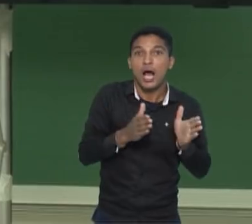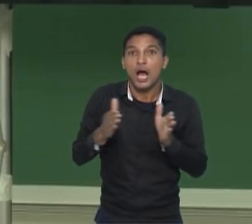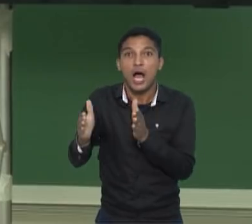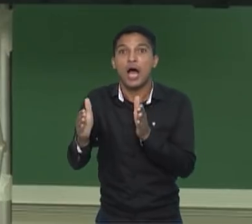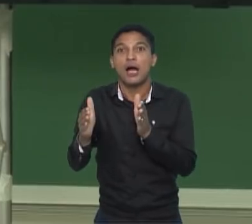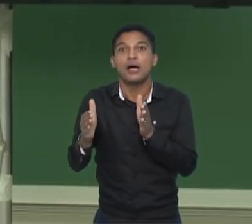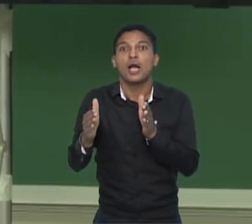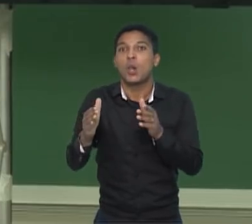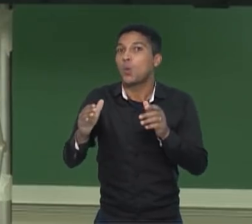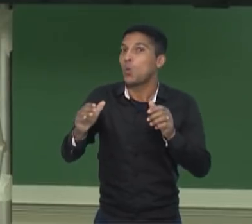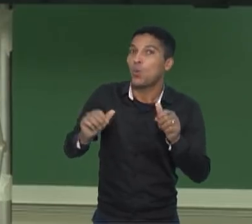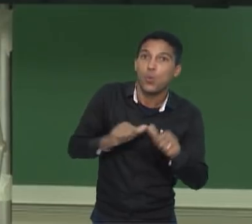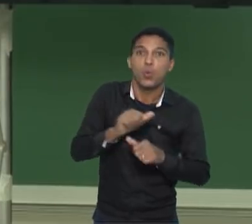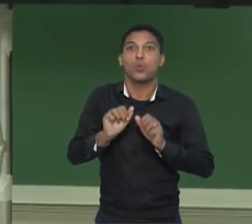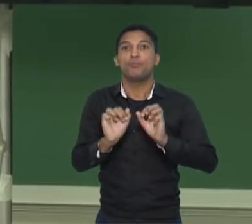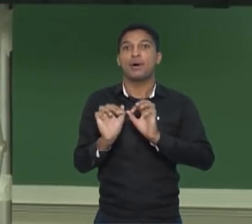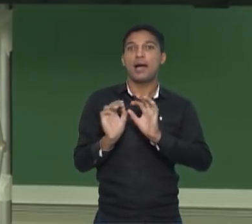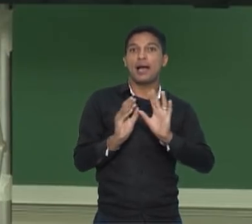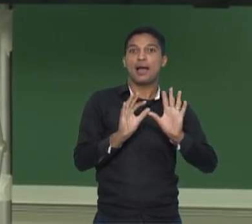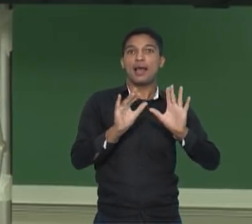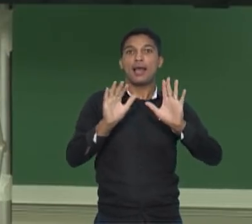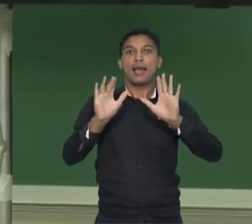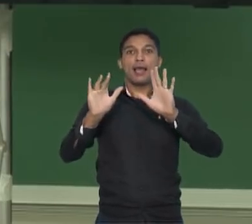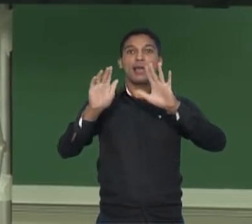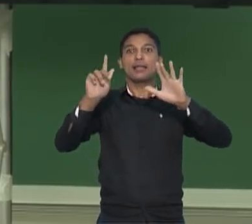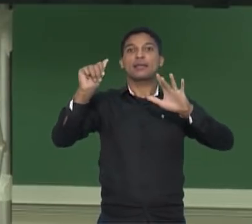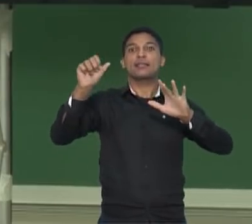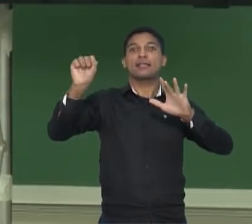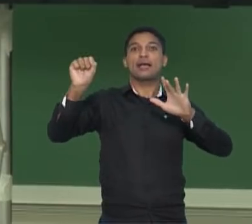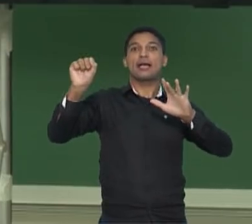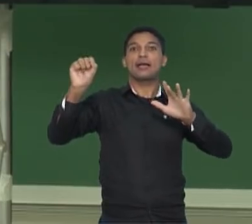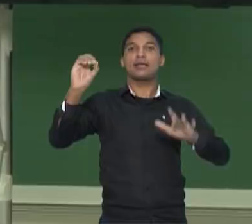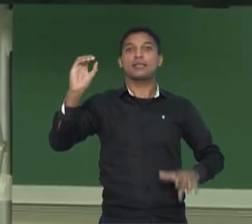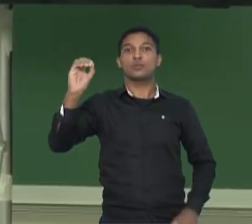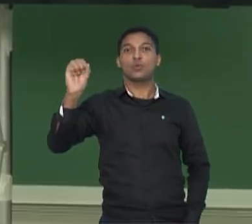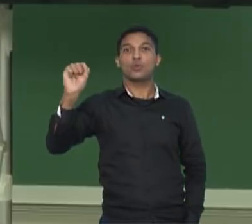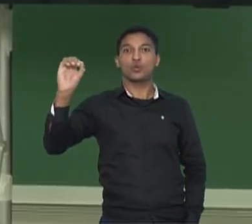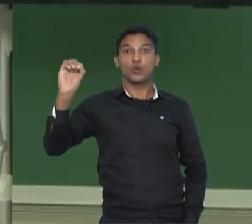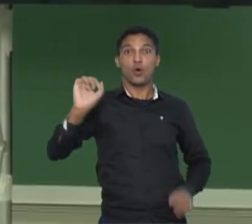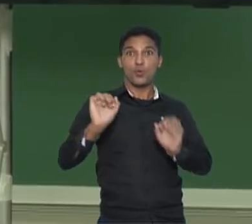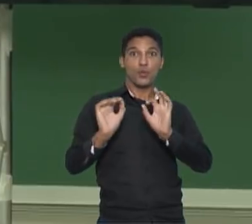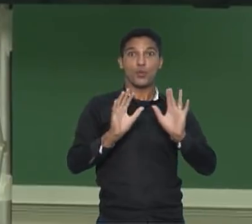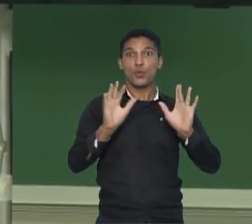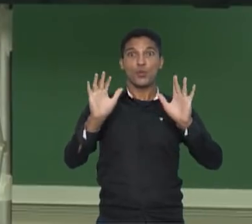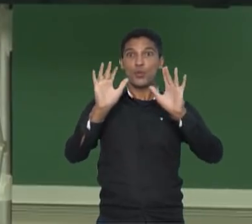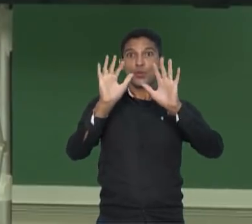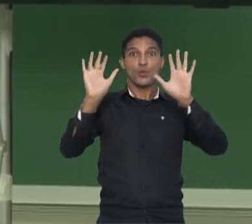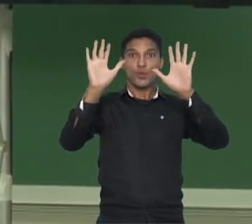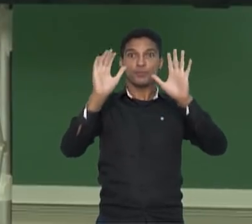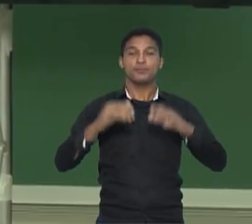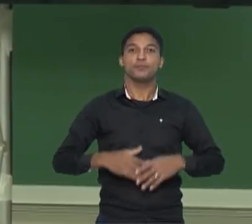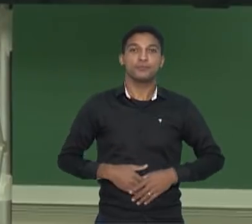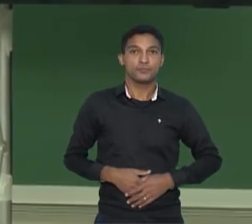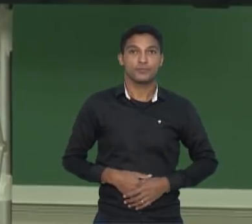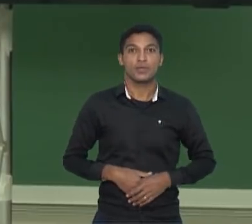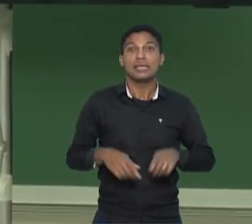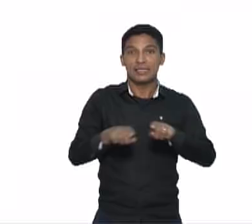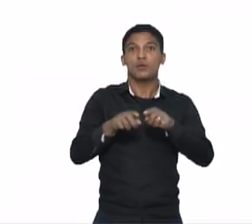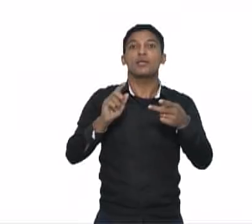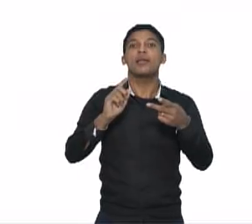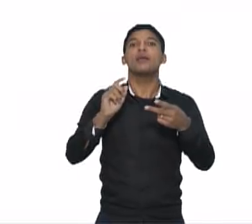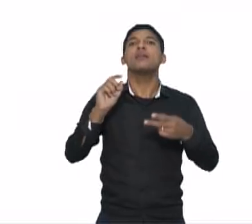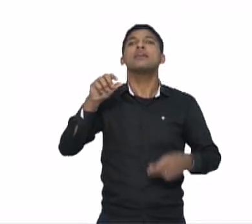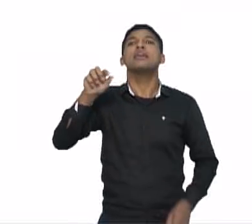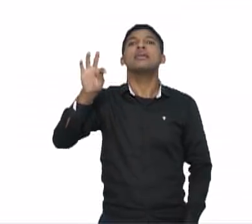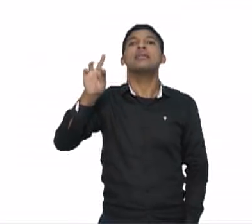quando a água se transforma em gás, fica no estado gasoso. Temos a transpiração, que